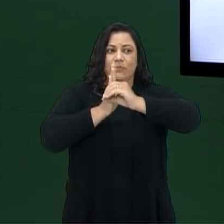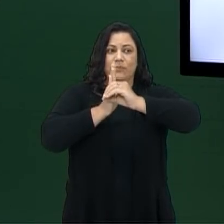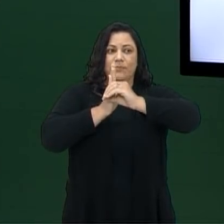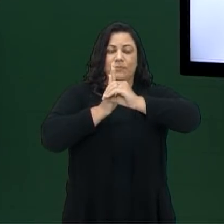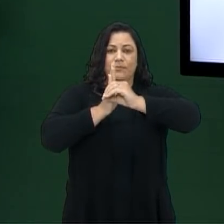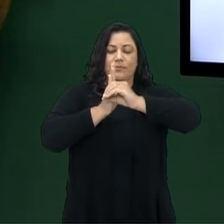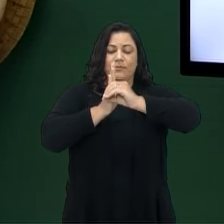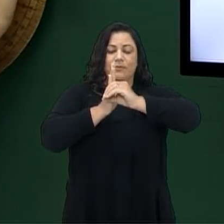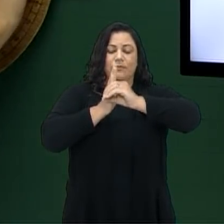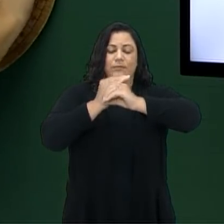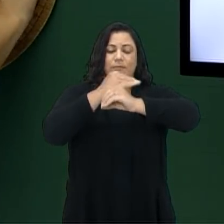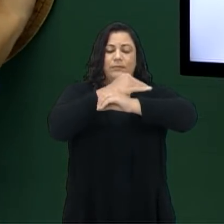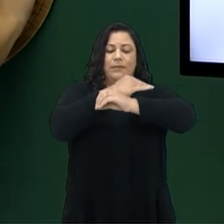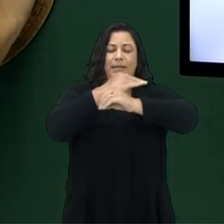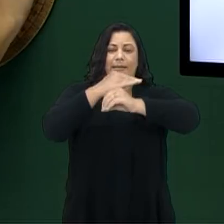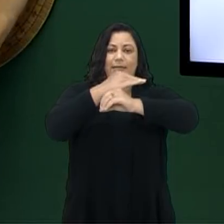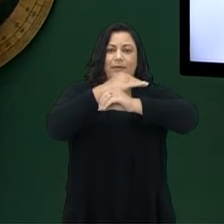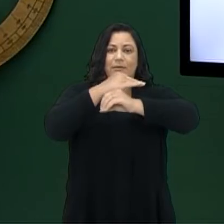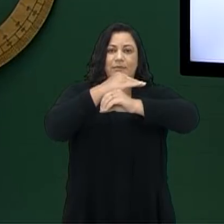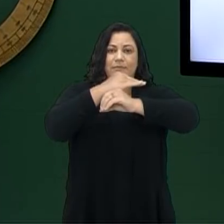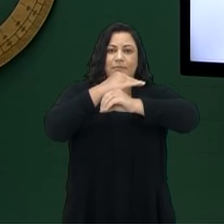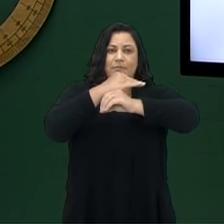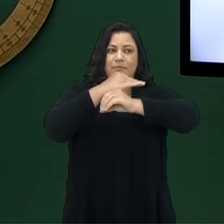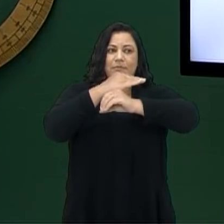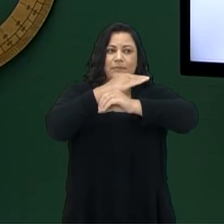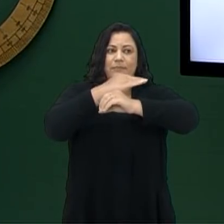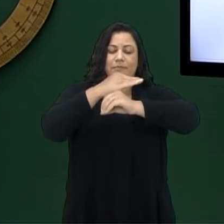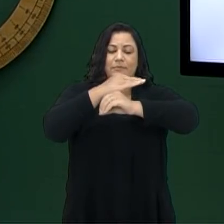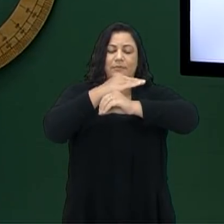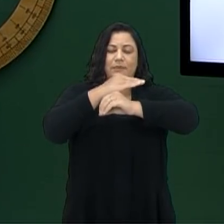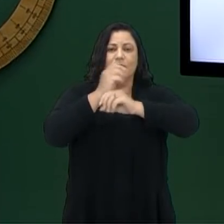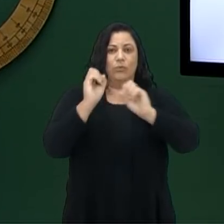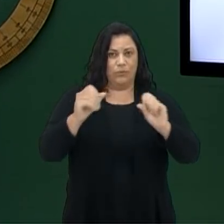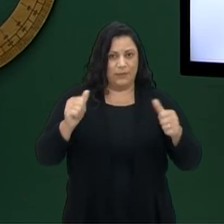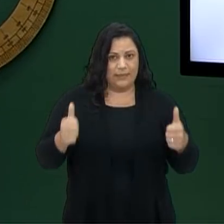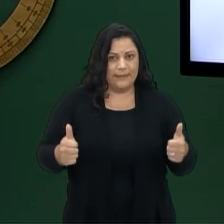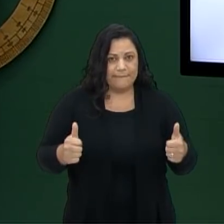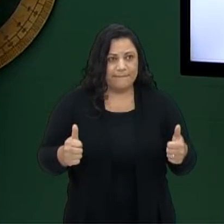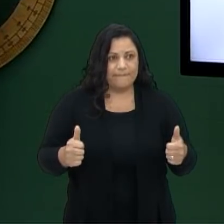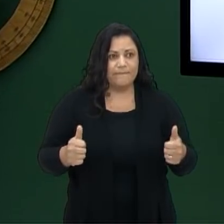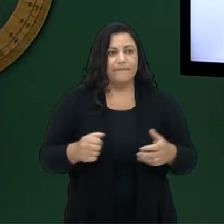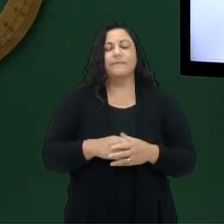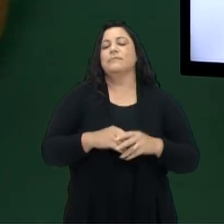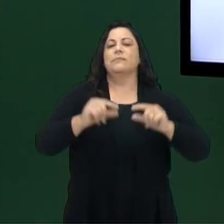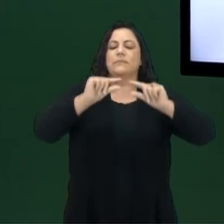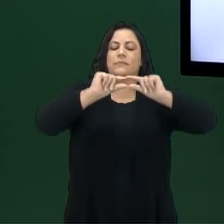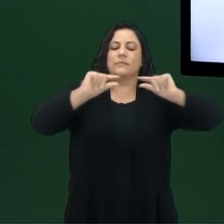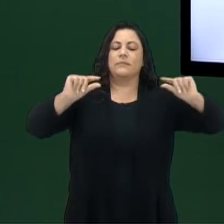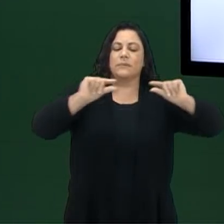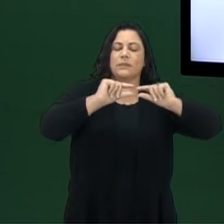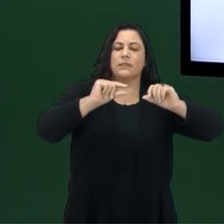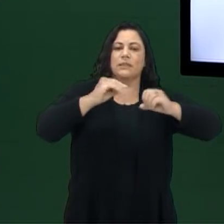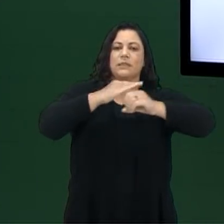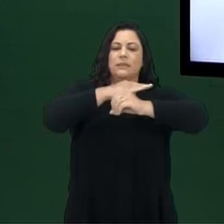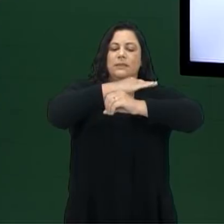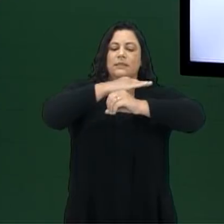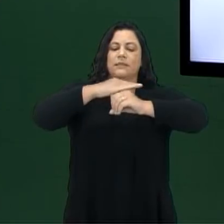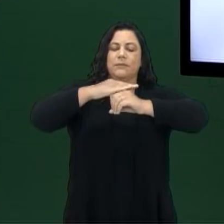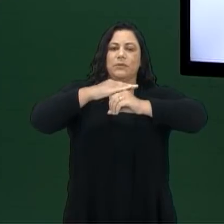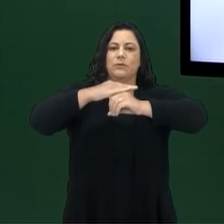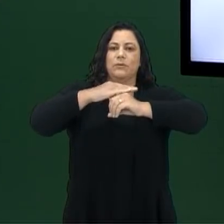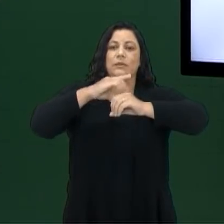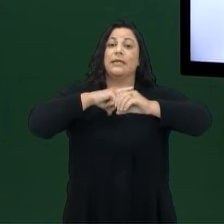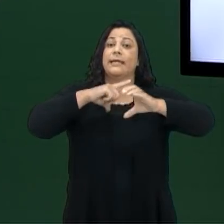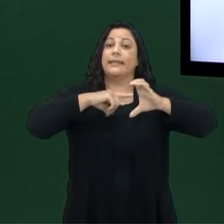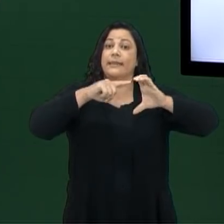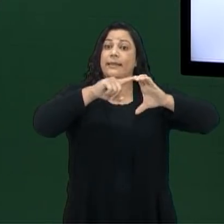E do centro até o outro ponto que eu tinha marcado anteriormente, ok? Essa abertura aqui tem 90 graus. O